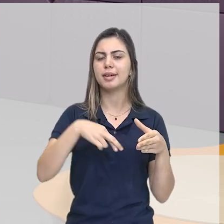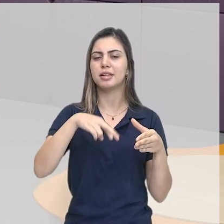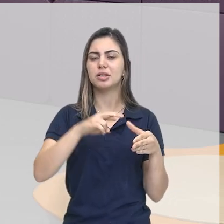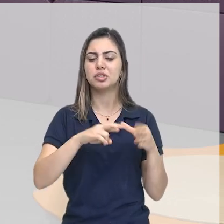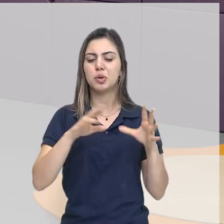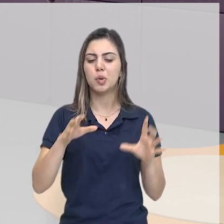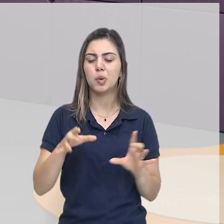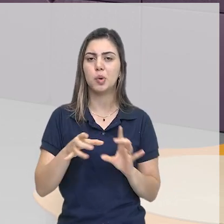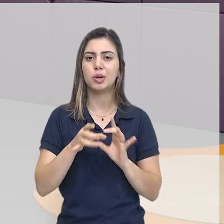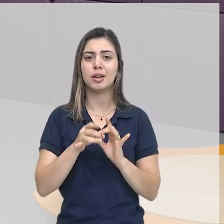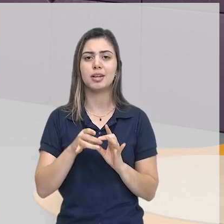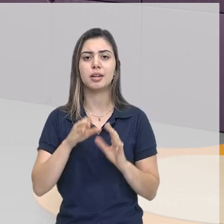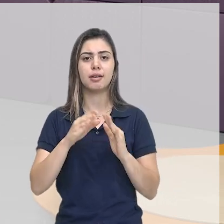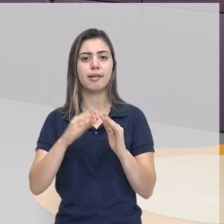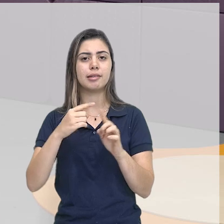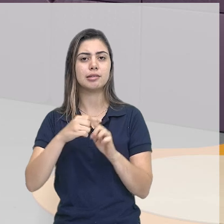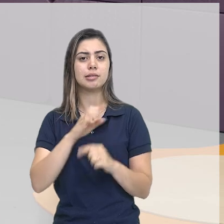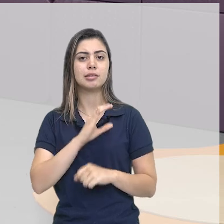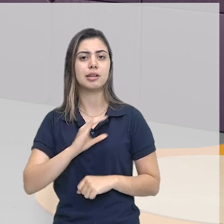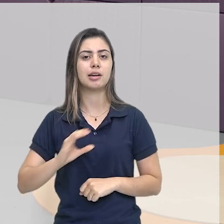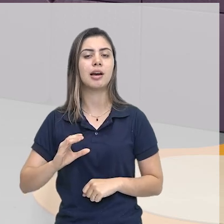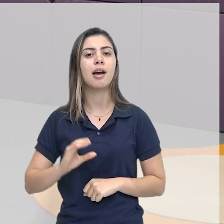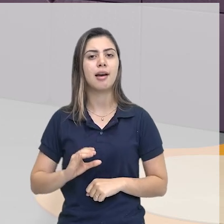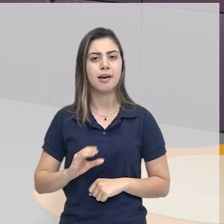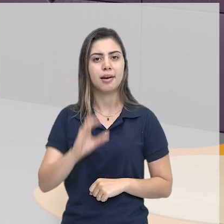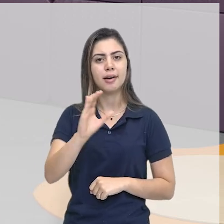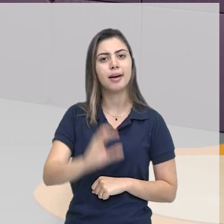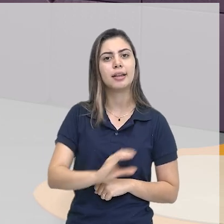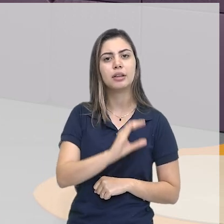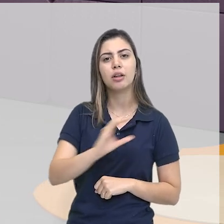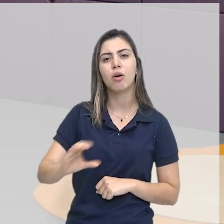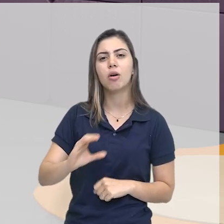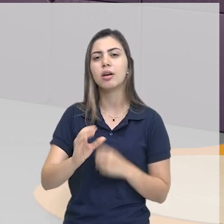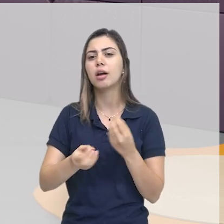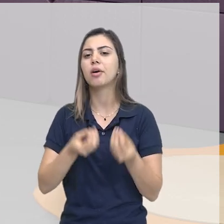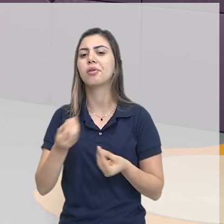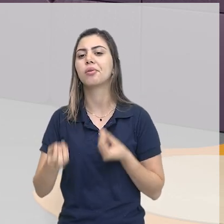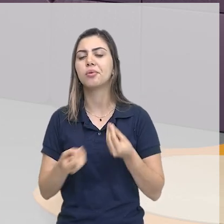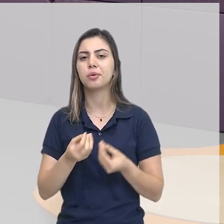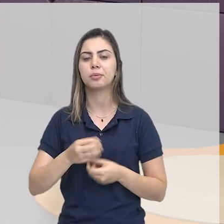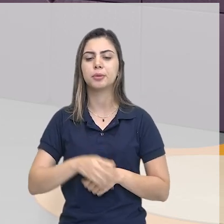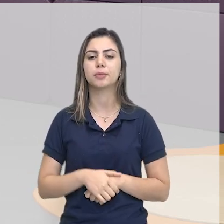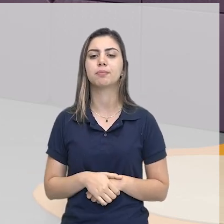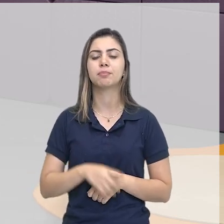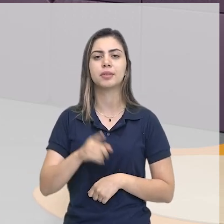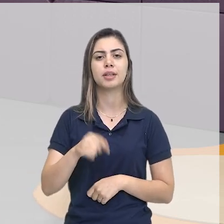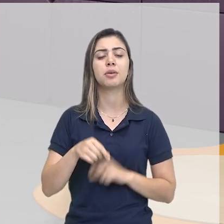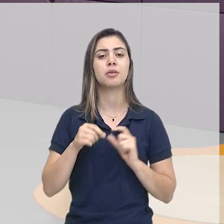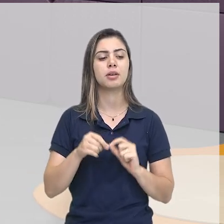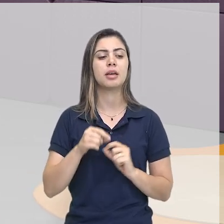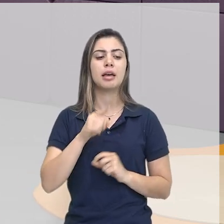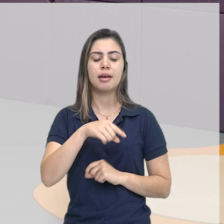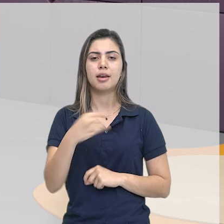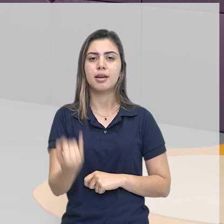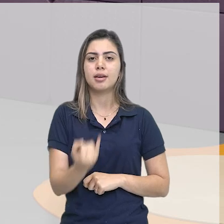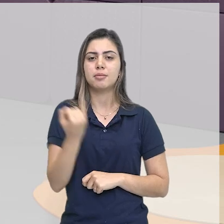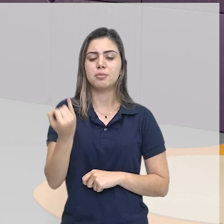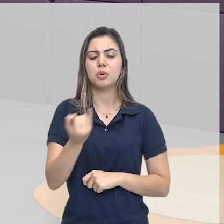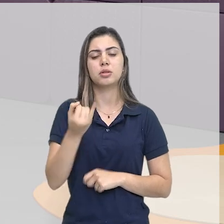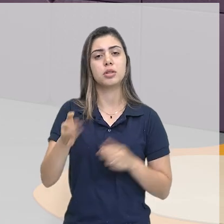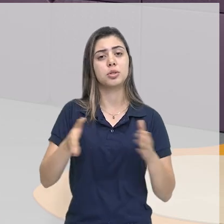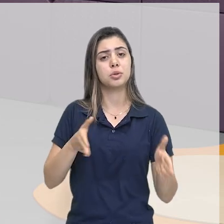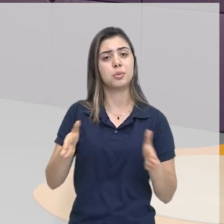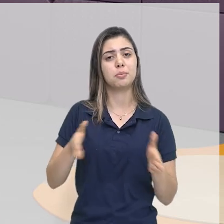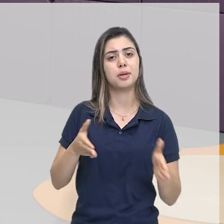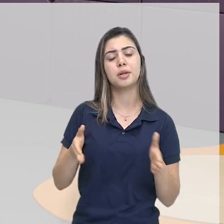ligado à Igreja Católica, eles eram, né, uma figura muito importante justamente para